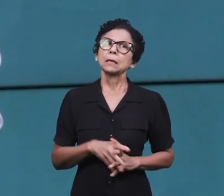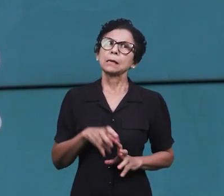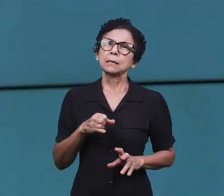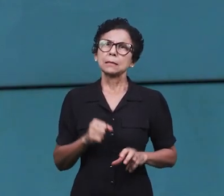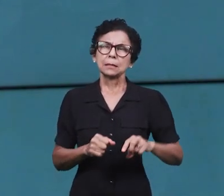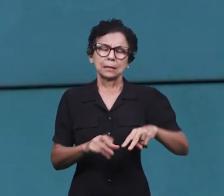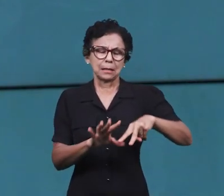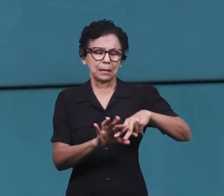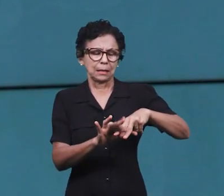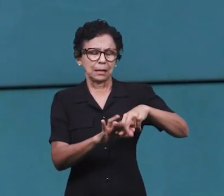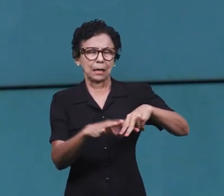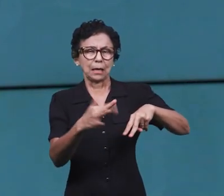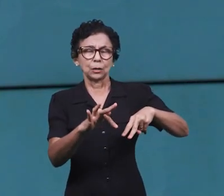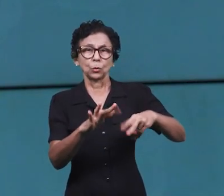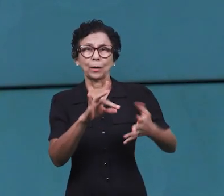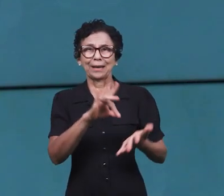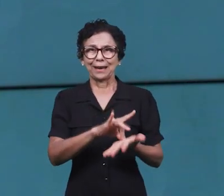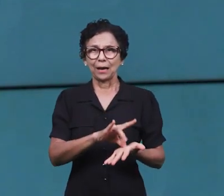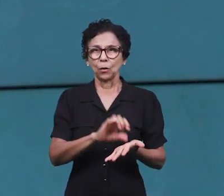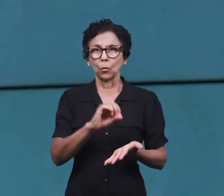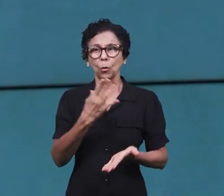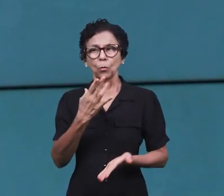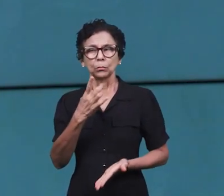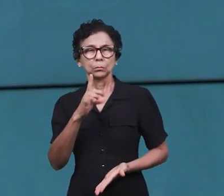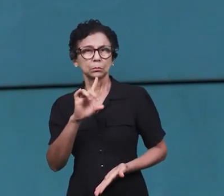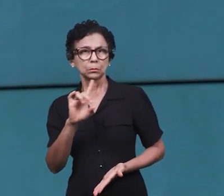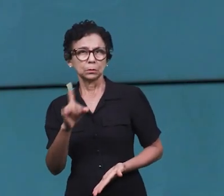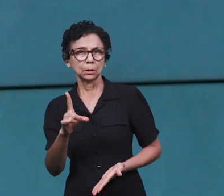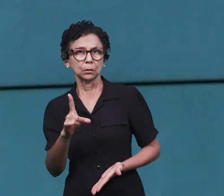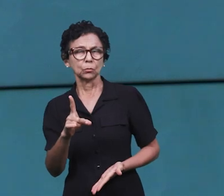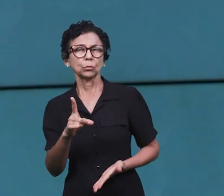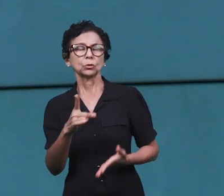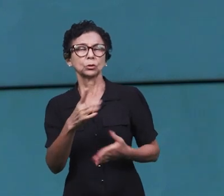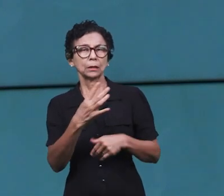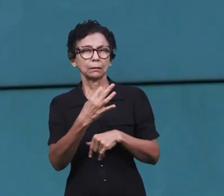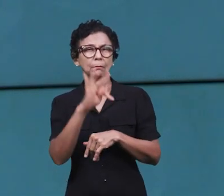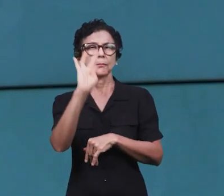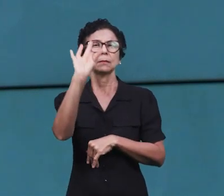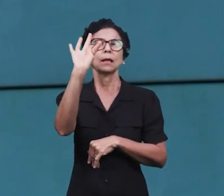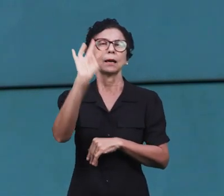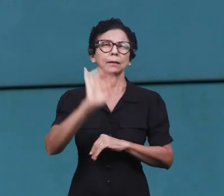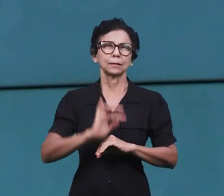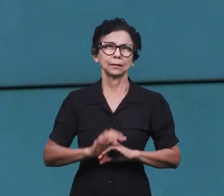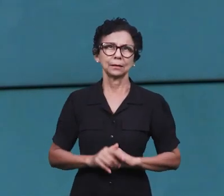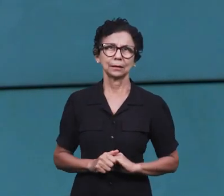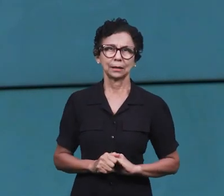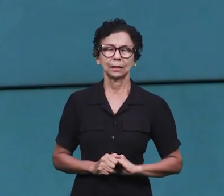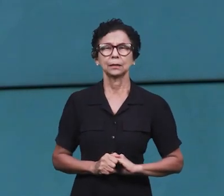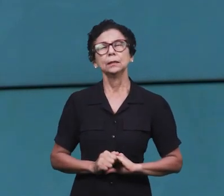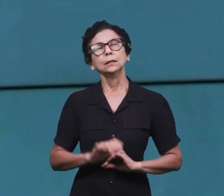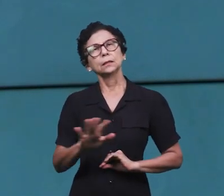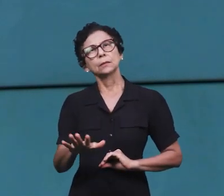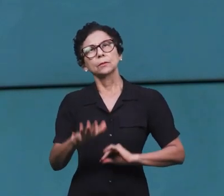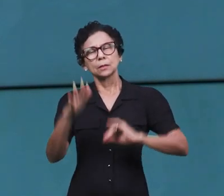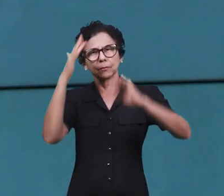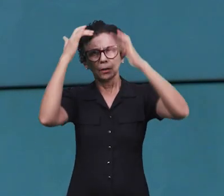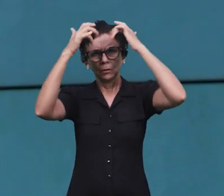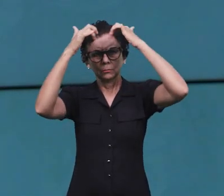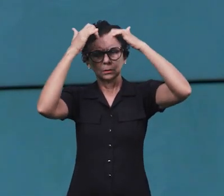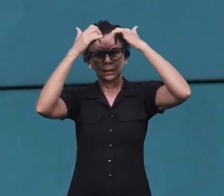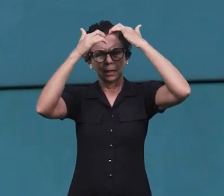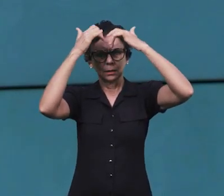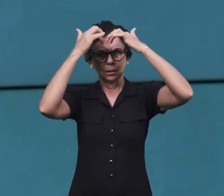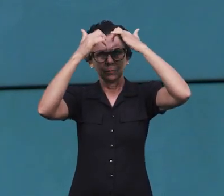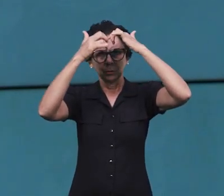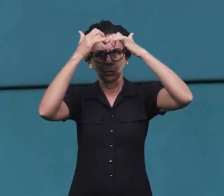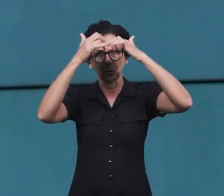ou não. Hoje nós temos técnicas de pesquisas que permitem ver o cérebro em funcionamento em tempo real